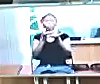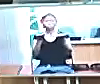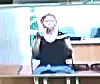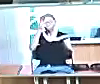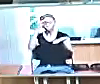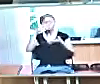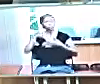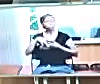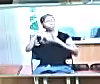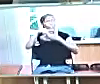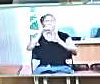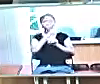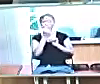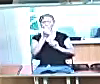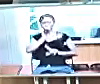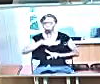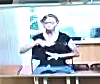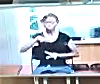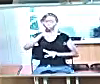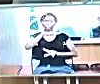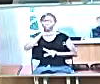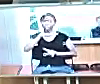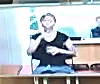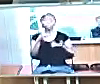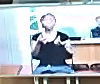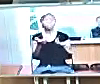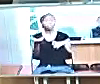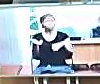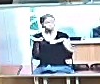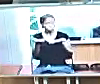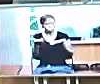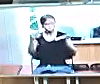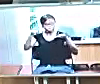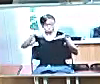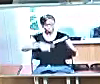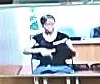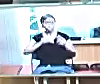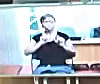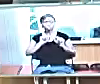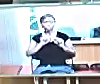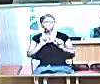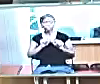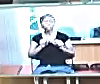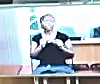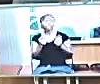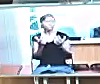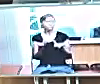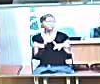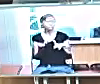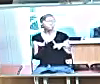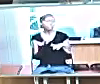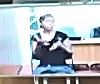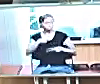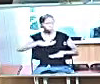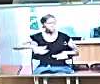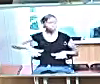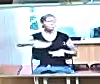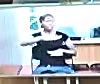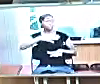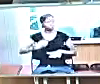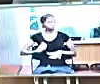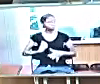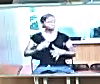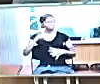da sociedade civil que vêm aqui hoje para garantir o espaço e legitimar esse espaço